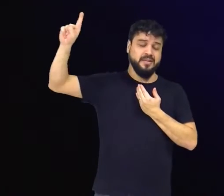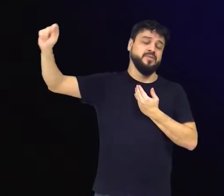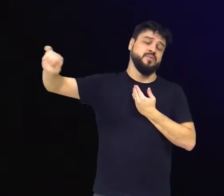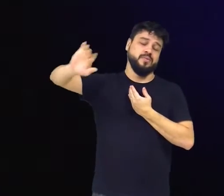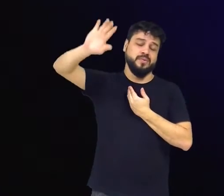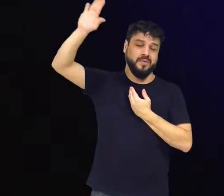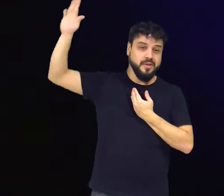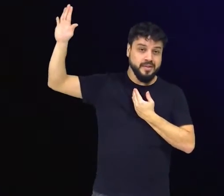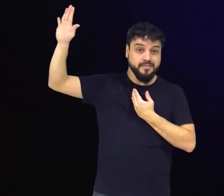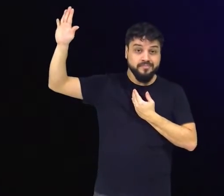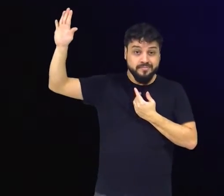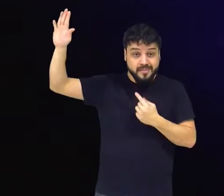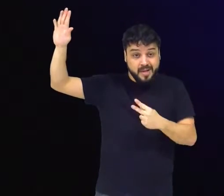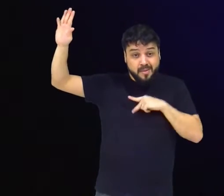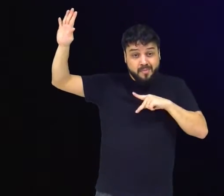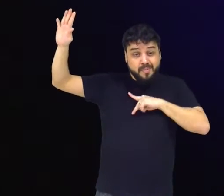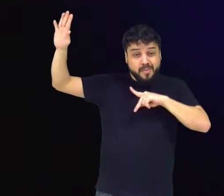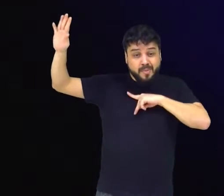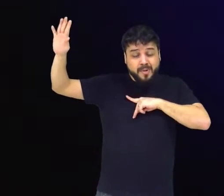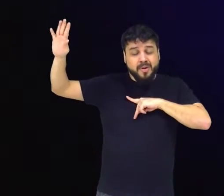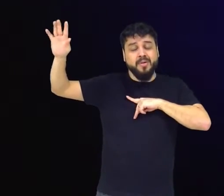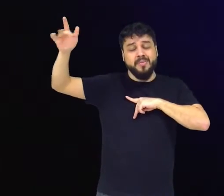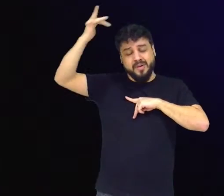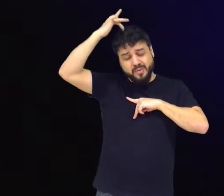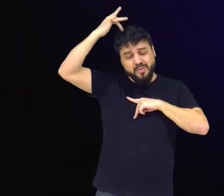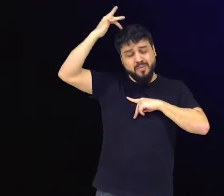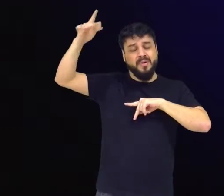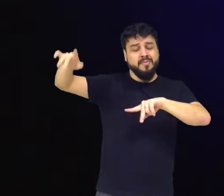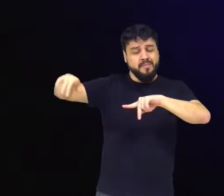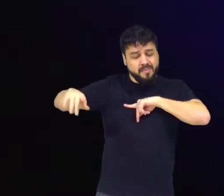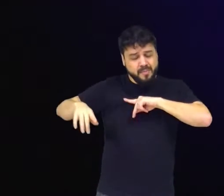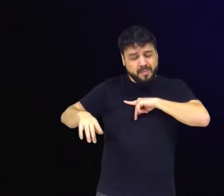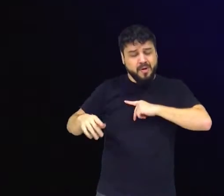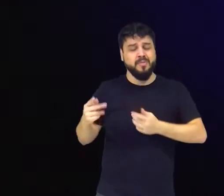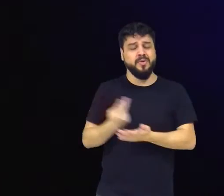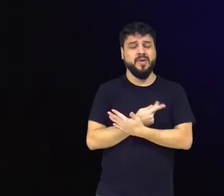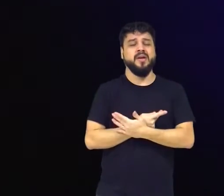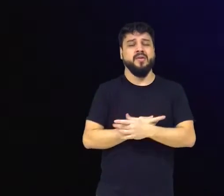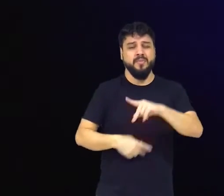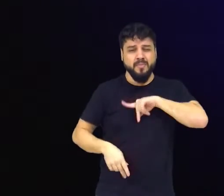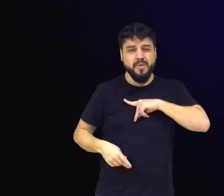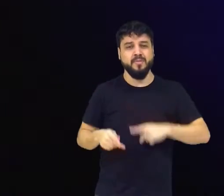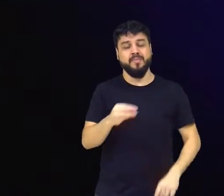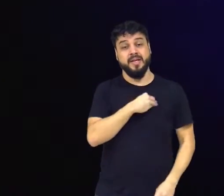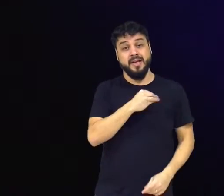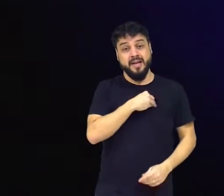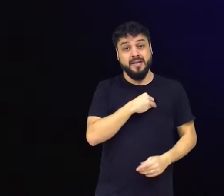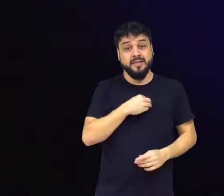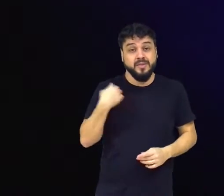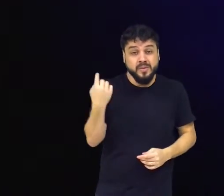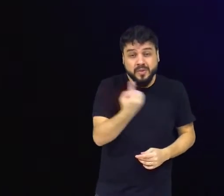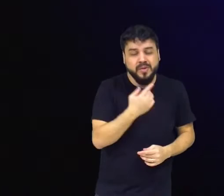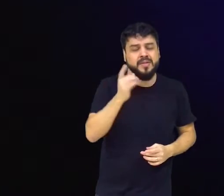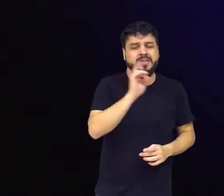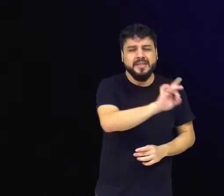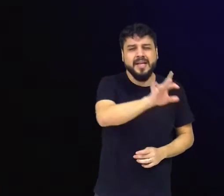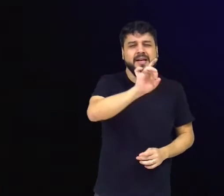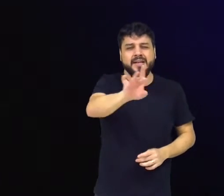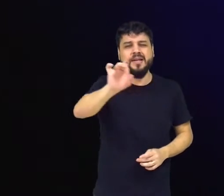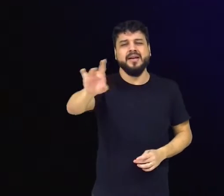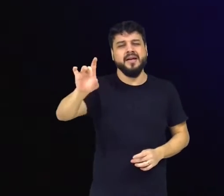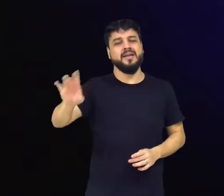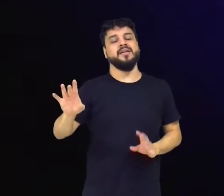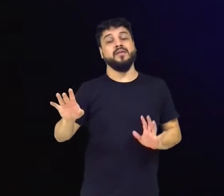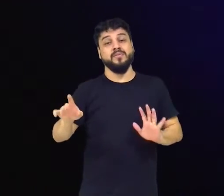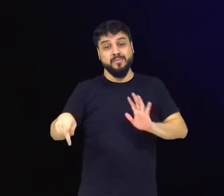nós mesmos. A culpa é pessoal, é íntima, ela ecoa no coração de modo singular. Ou seja, cada um há de pagar